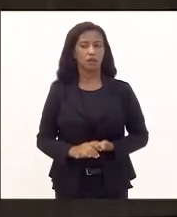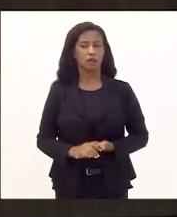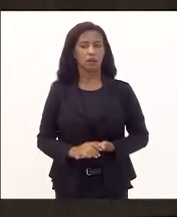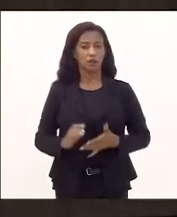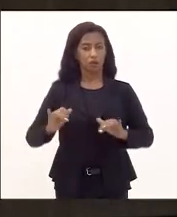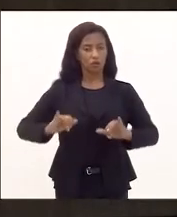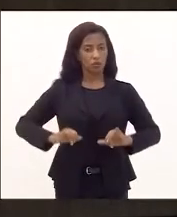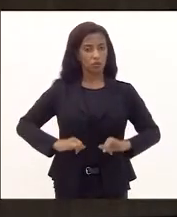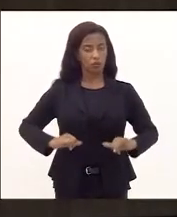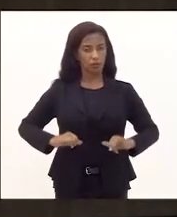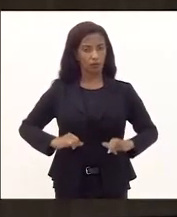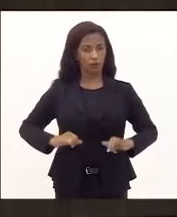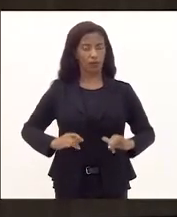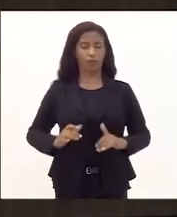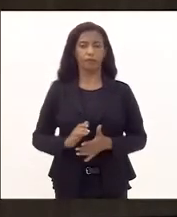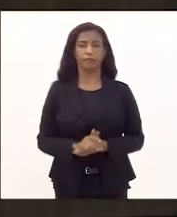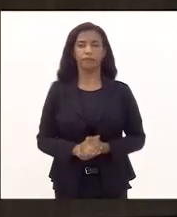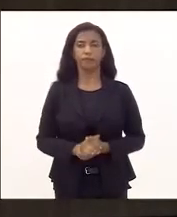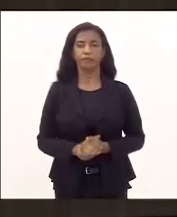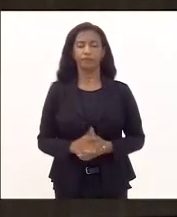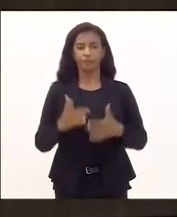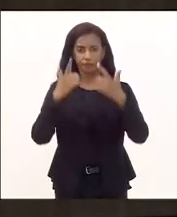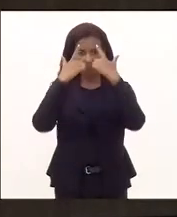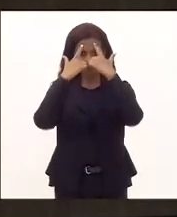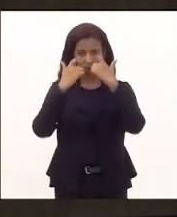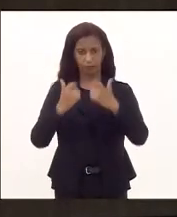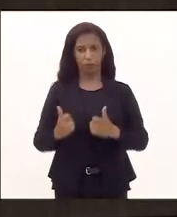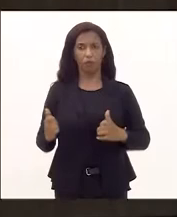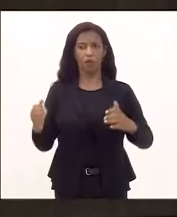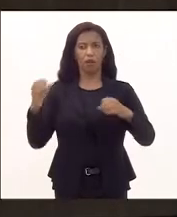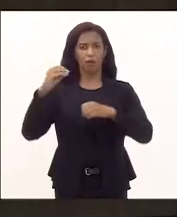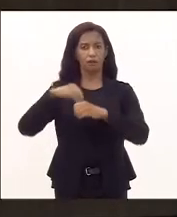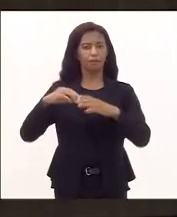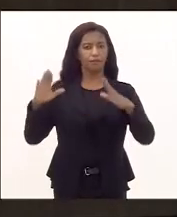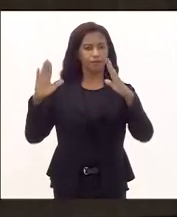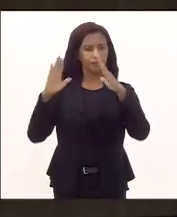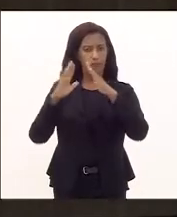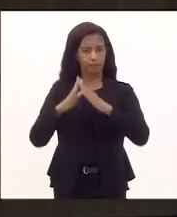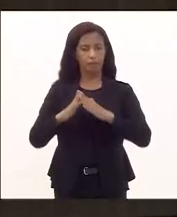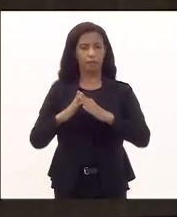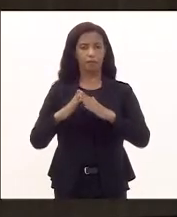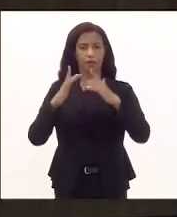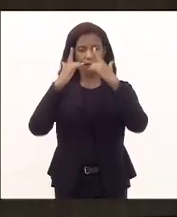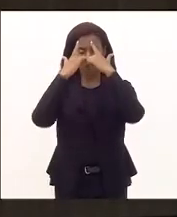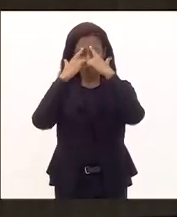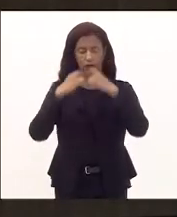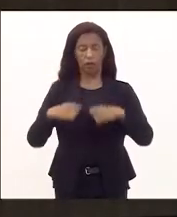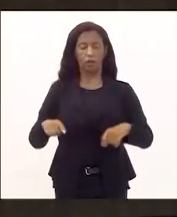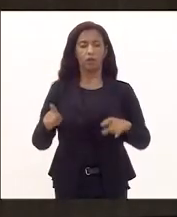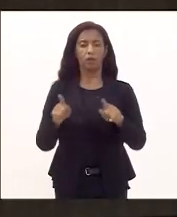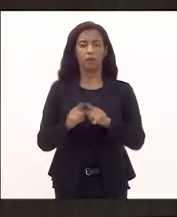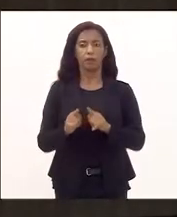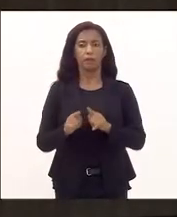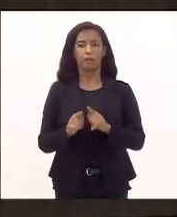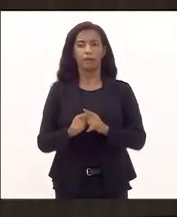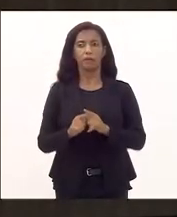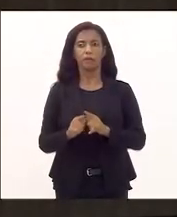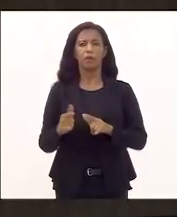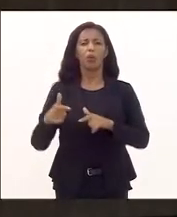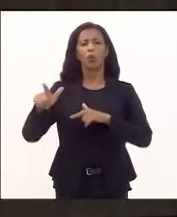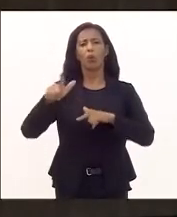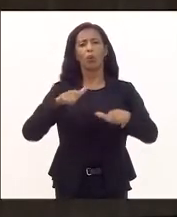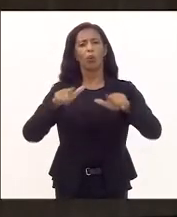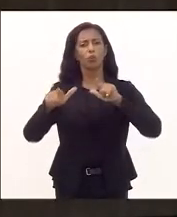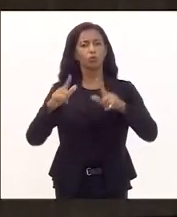sofremos violência doméstica, né, violência também outros tipos